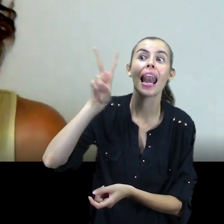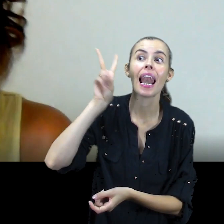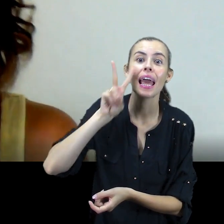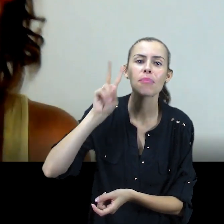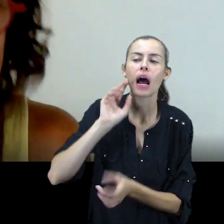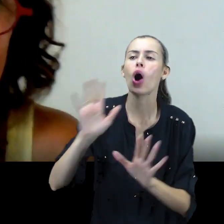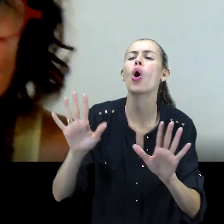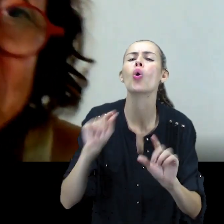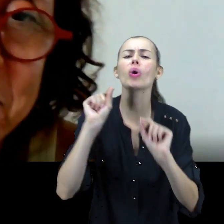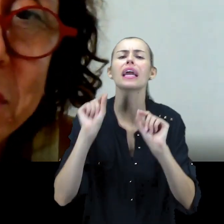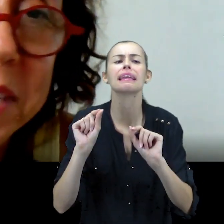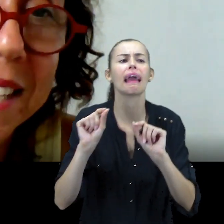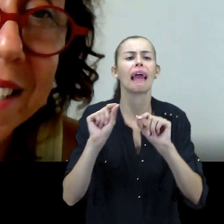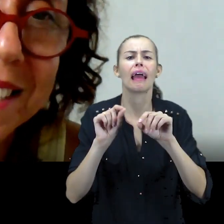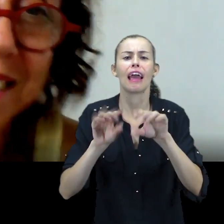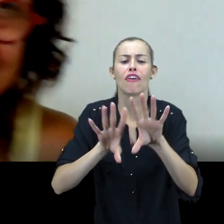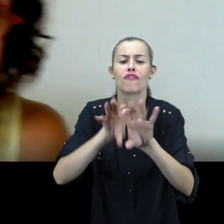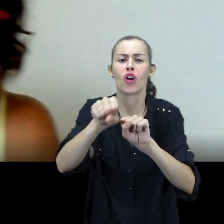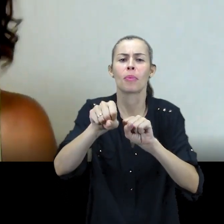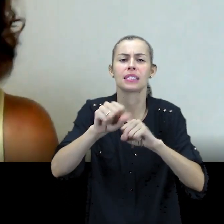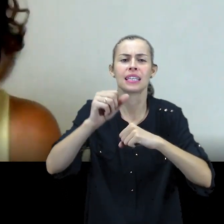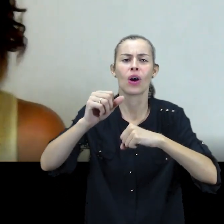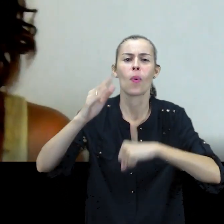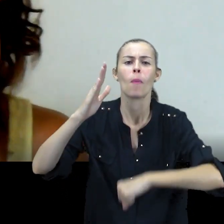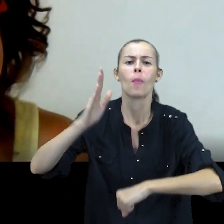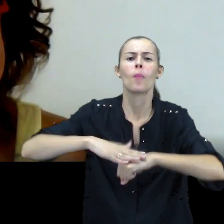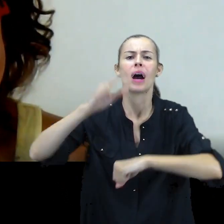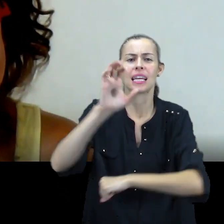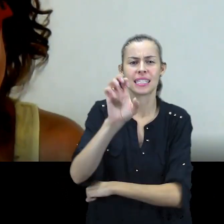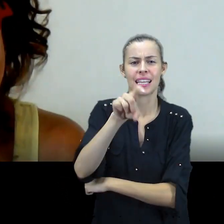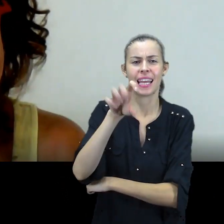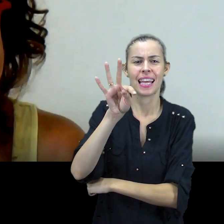informações, são todas muito valiosas. Muito obrigada.